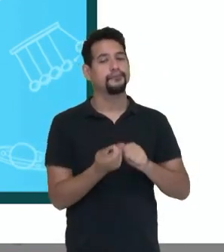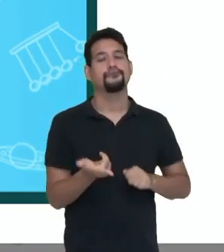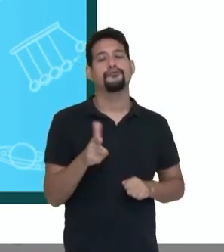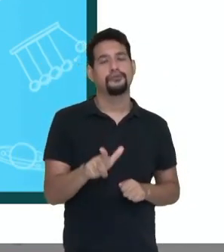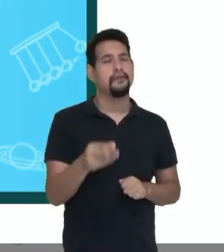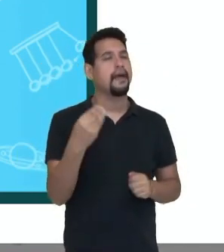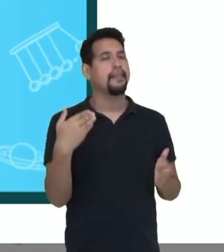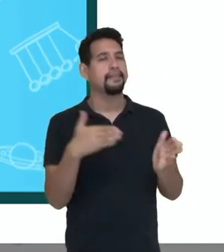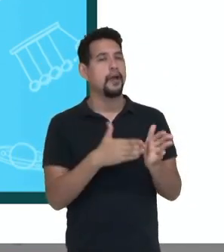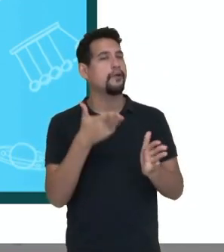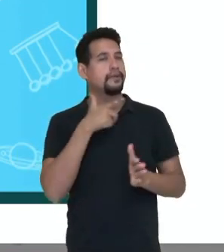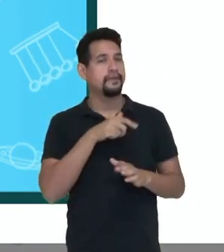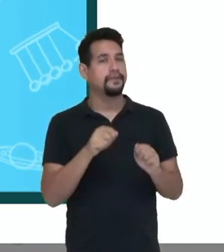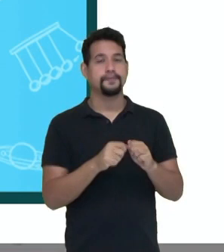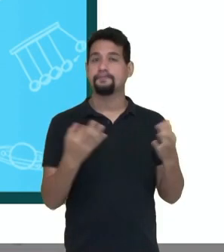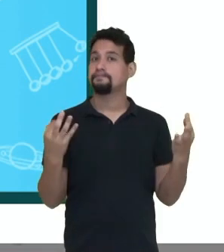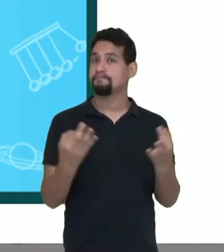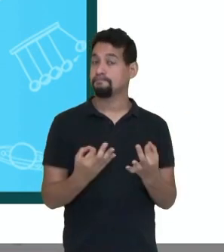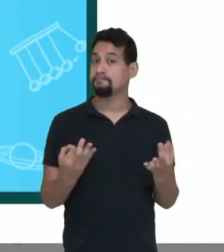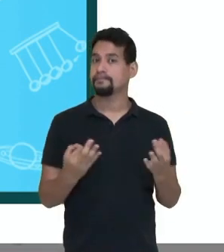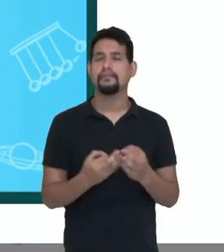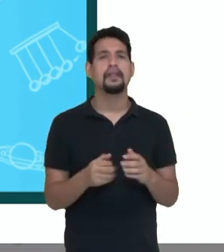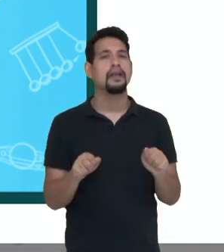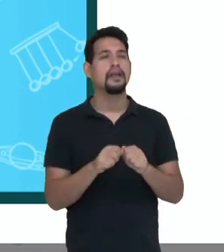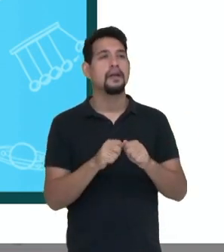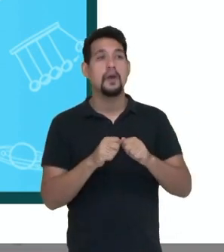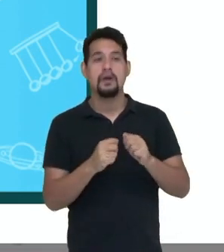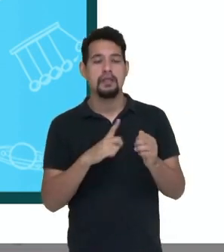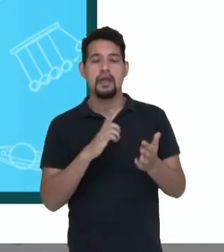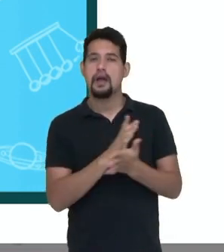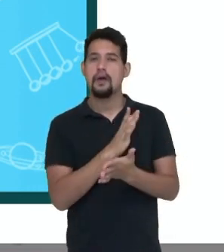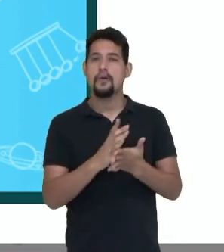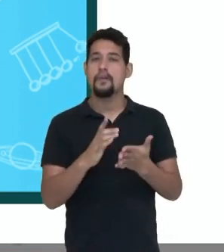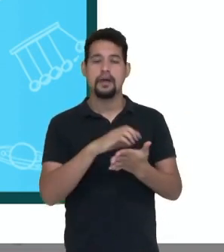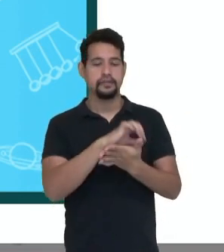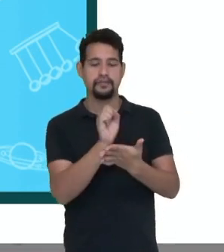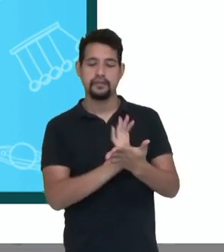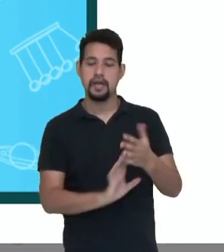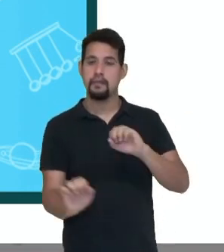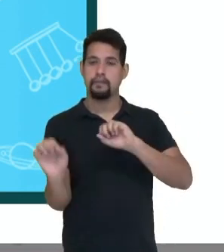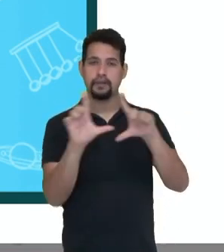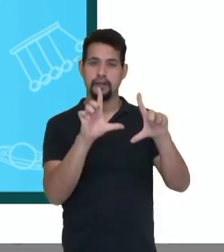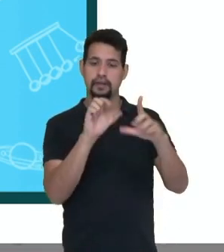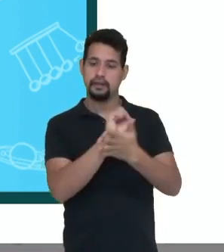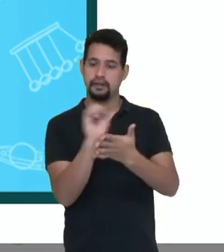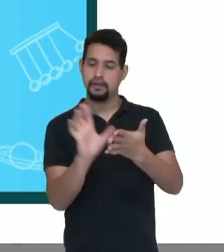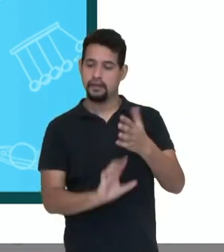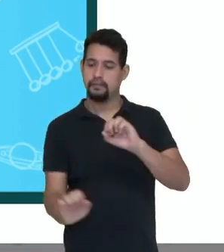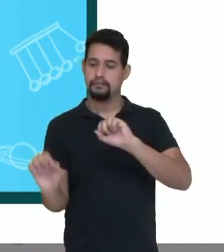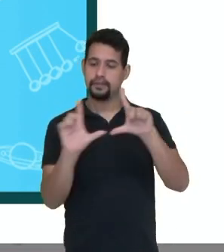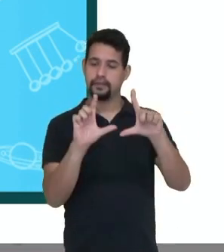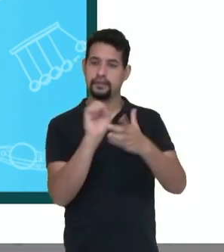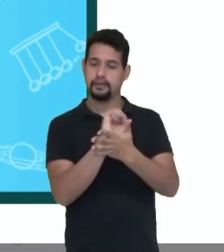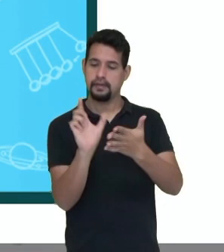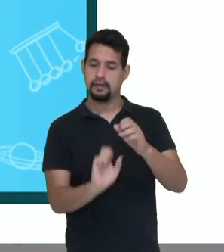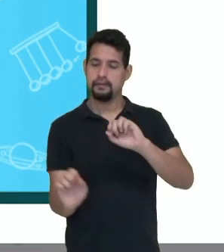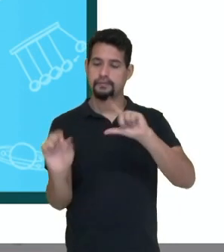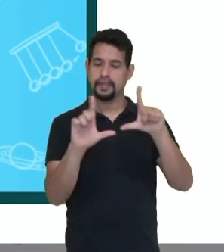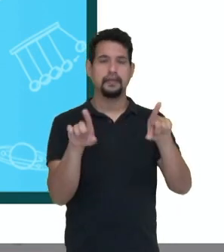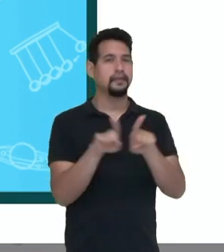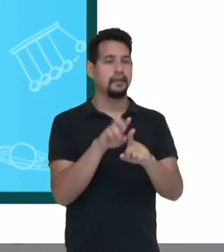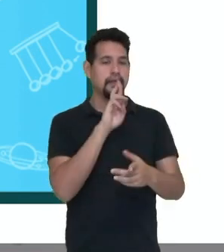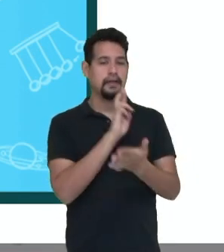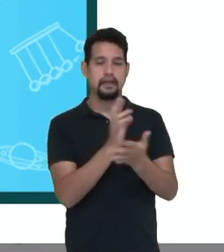novamente a conta, tá bom? E nisso ele vai surgindo aqui alguns outros exercícios que você também pode ir tentando resolver, né? Em formato